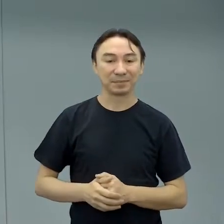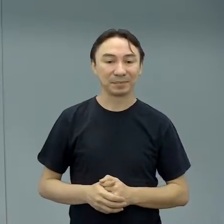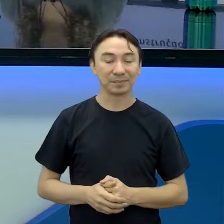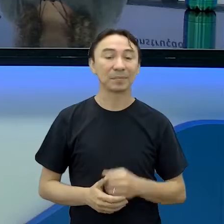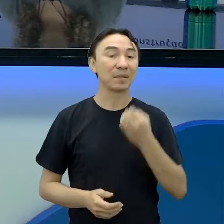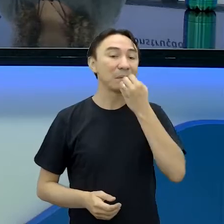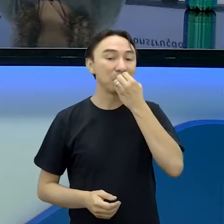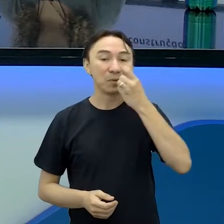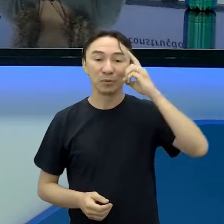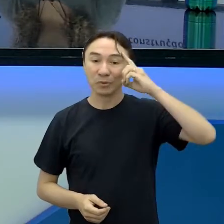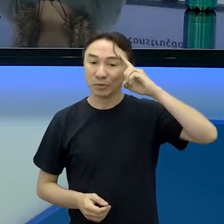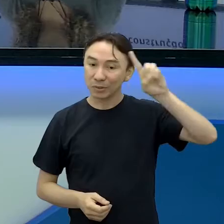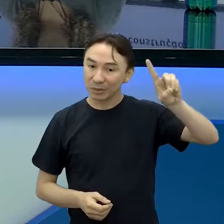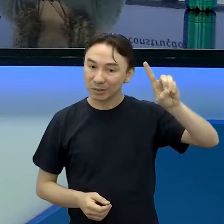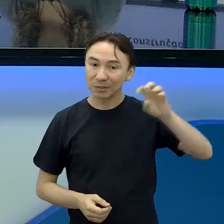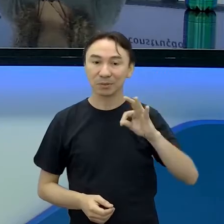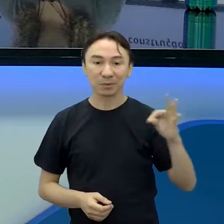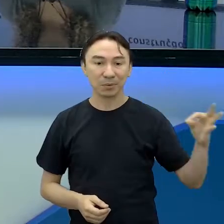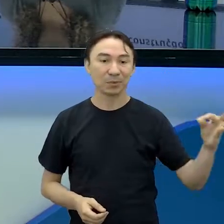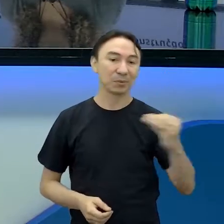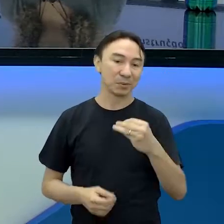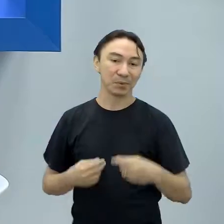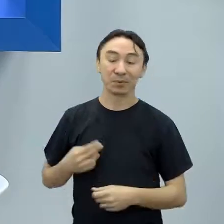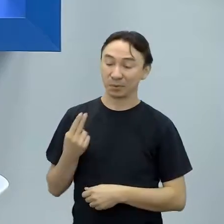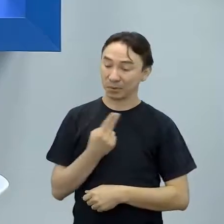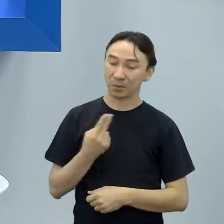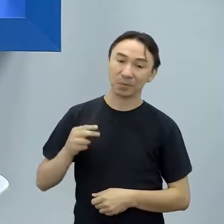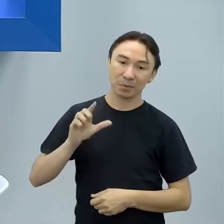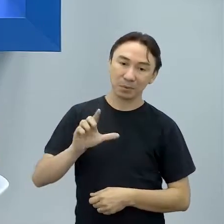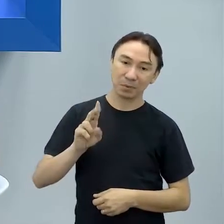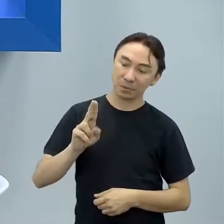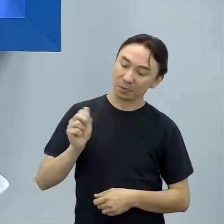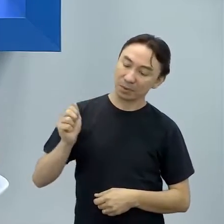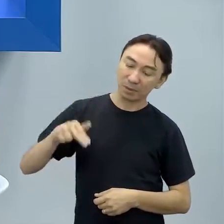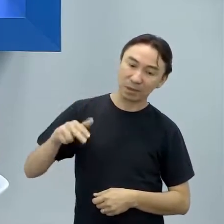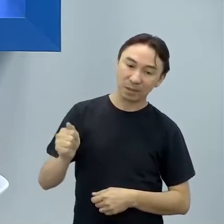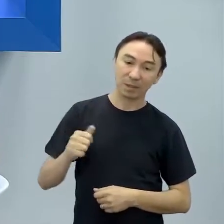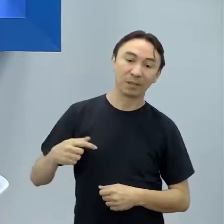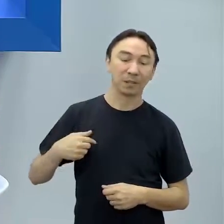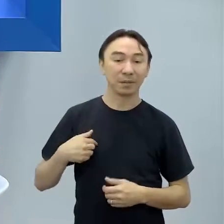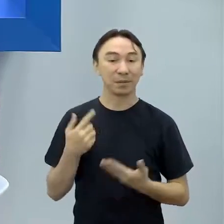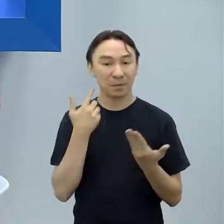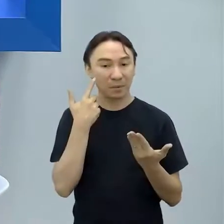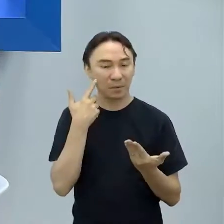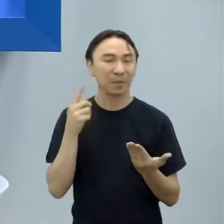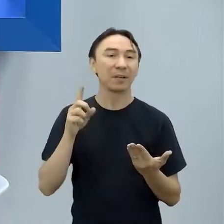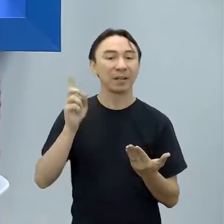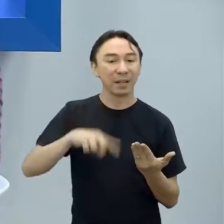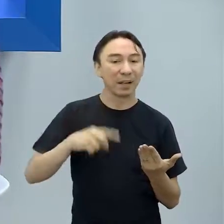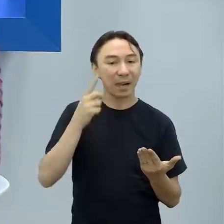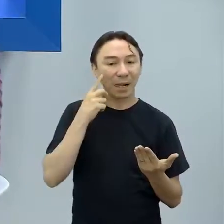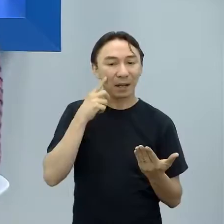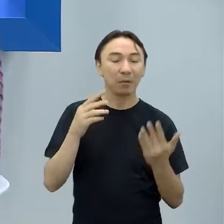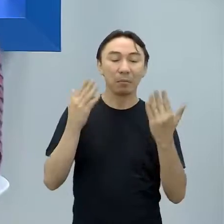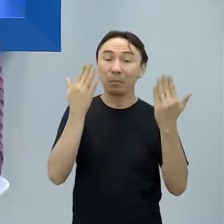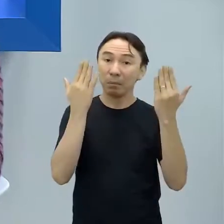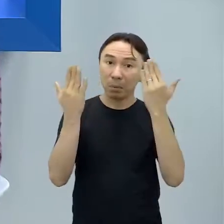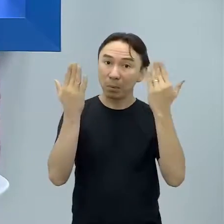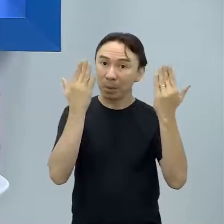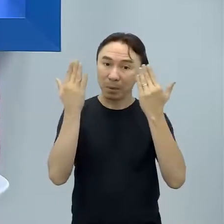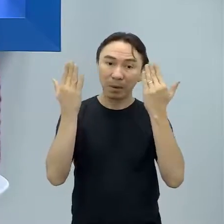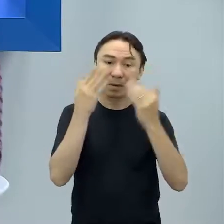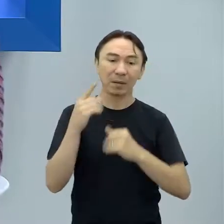dia a todos, meu nome é Luana, eu sou terapeuta ocupacional, formada há 11 anos